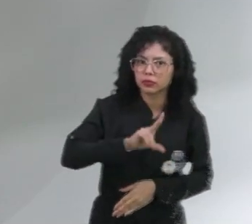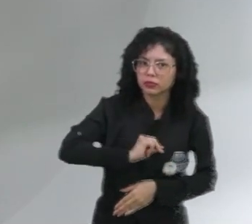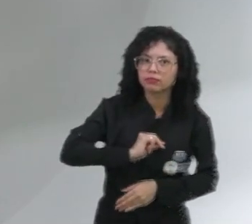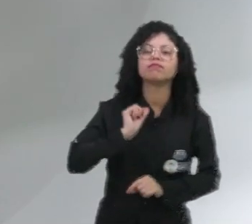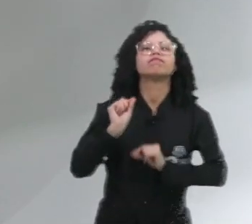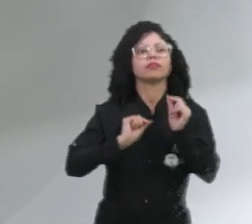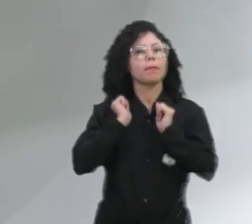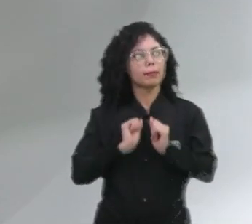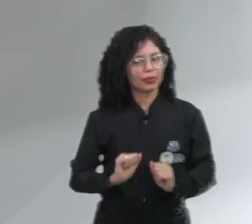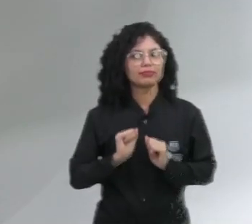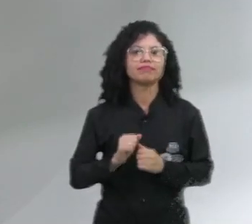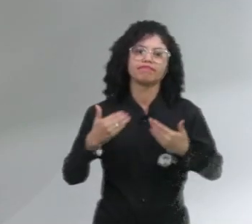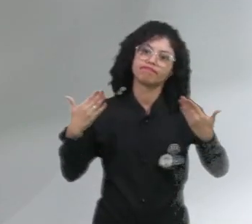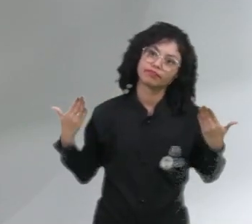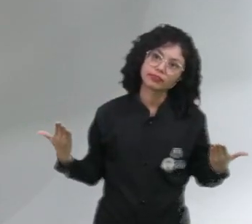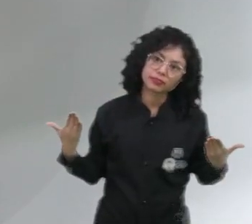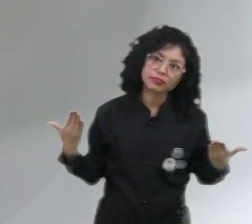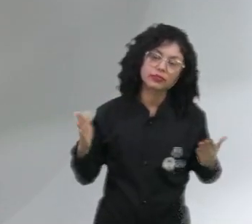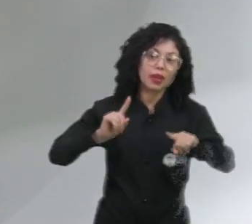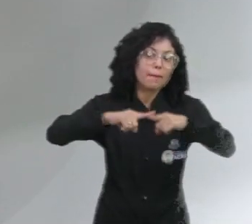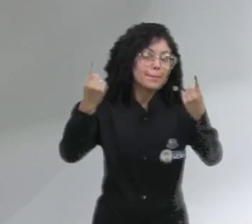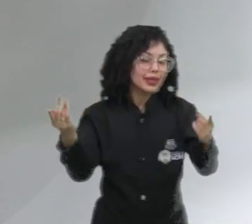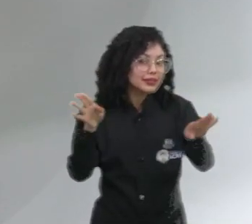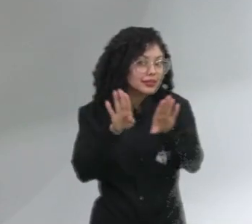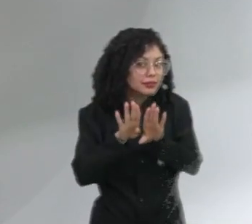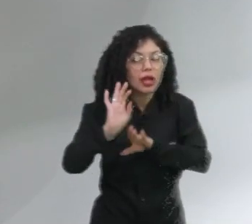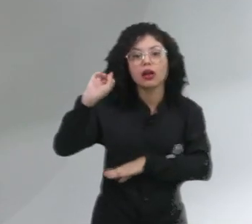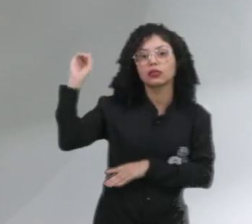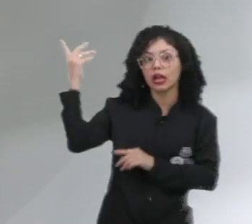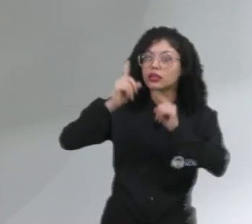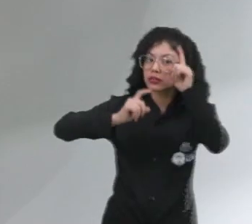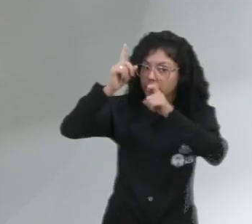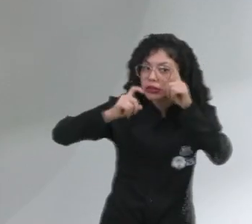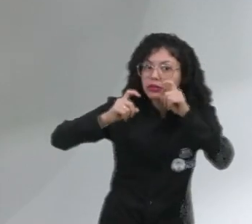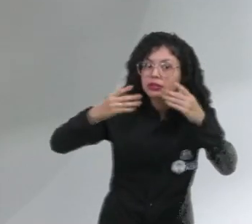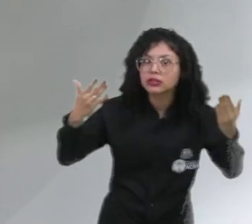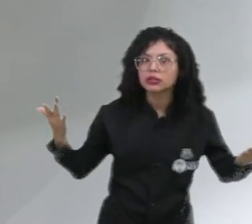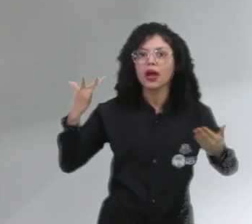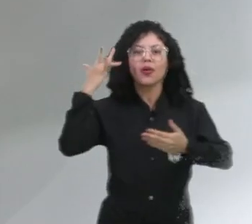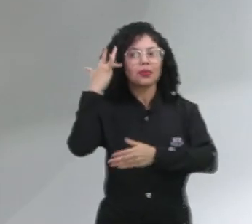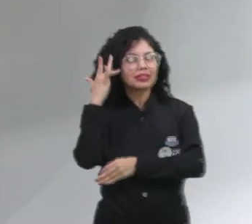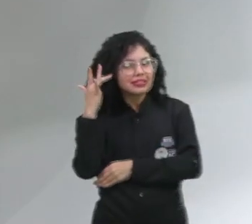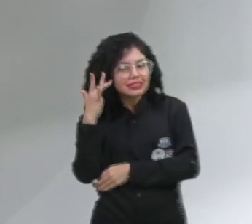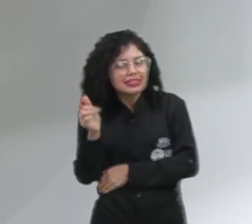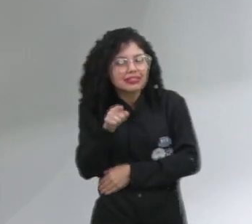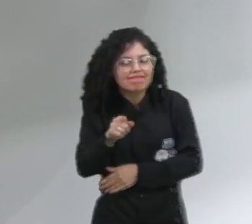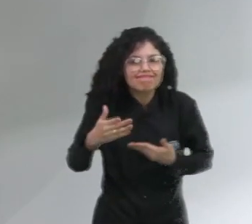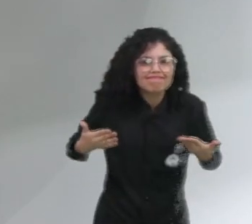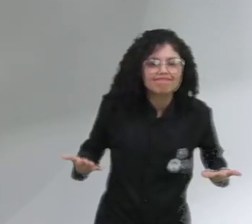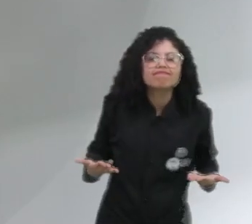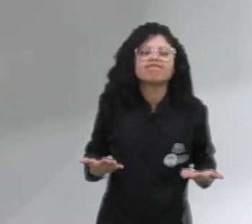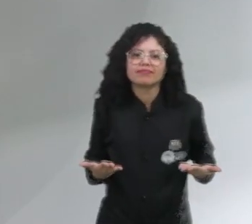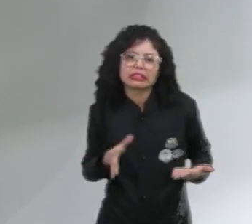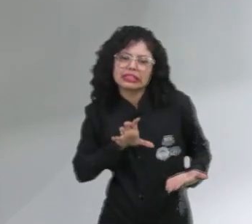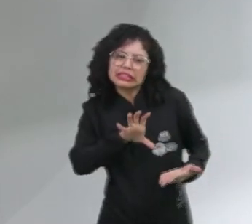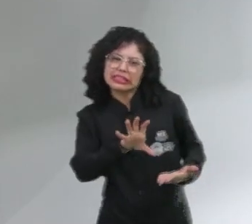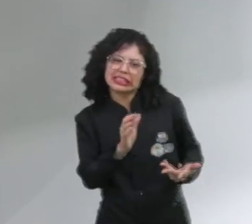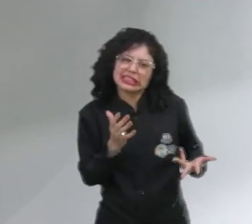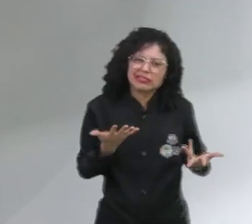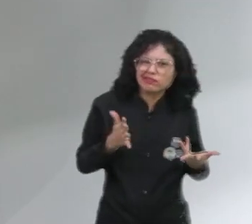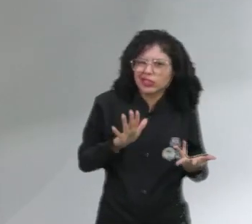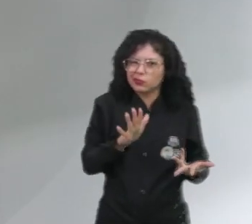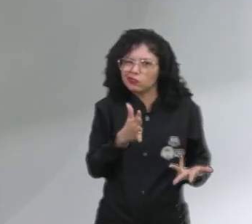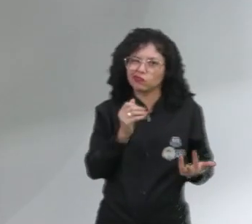de uso de vírgula errada, em lugar errado, mas também acontece na expressão. Eu achei que você estava de determinada forma, eu